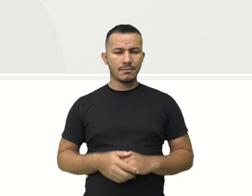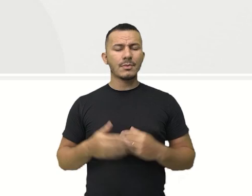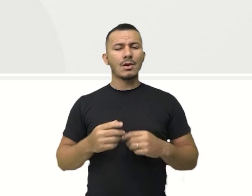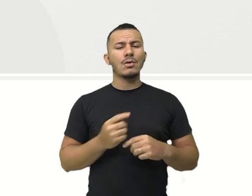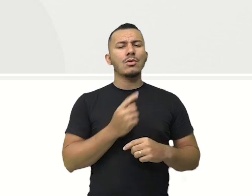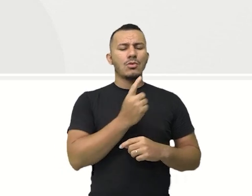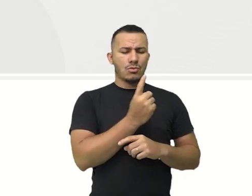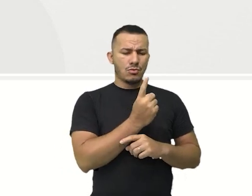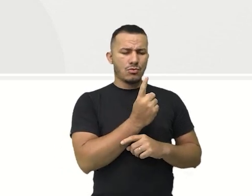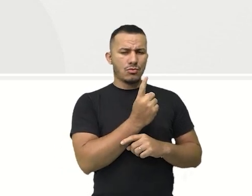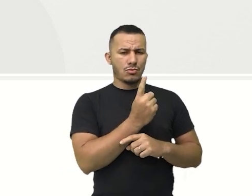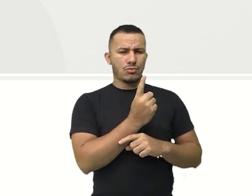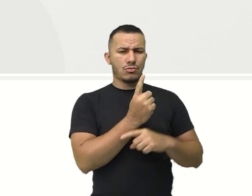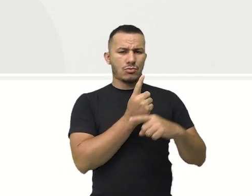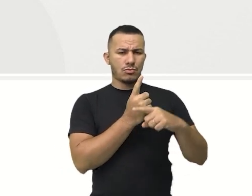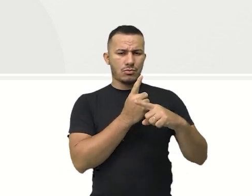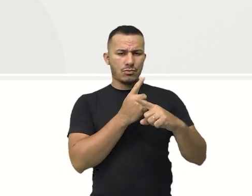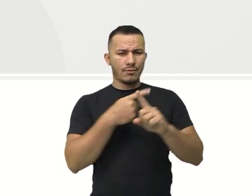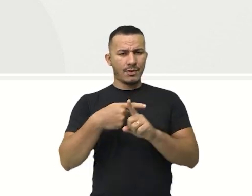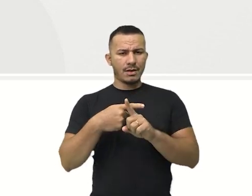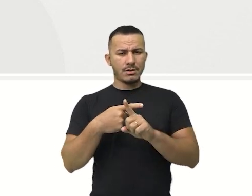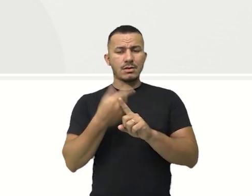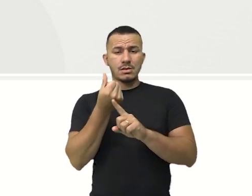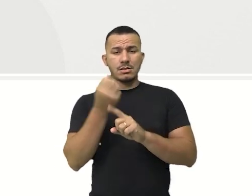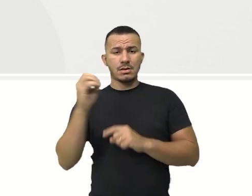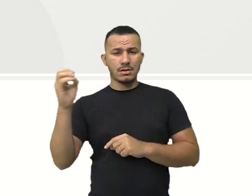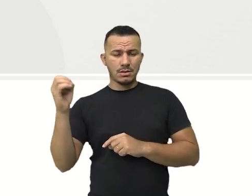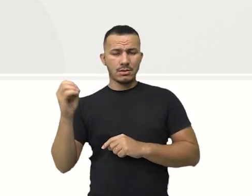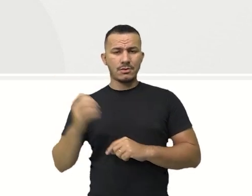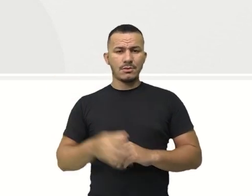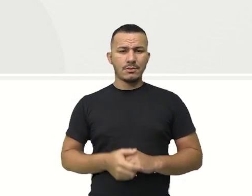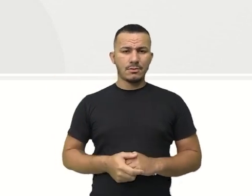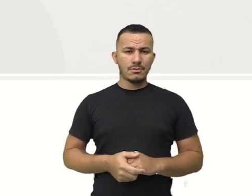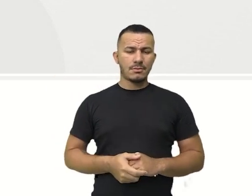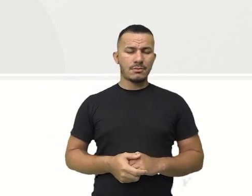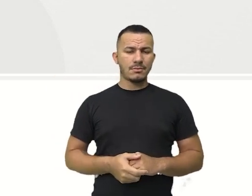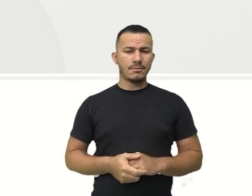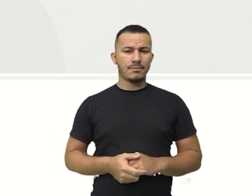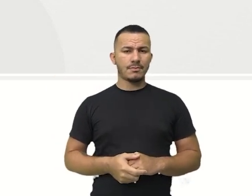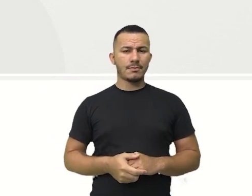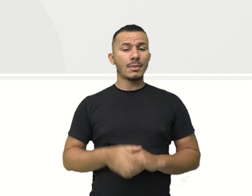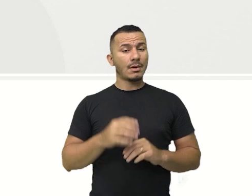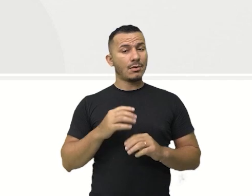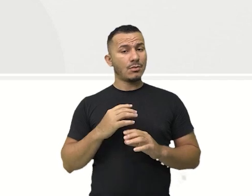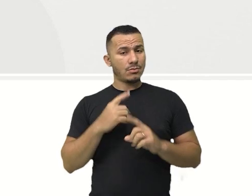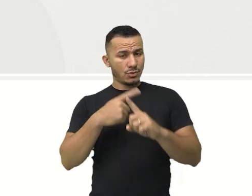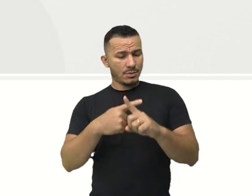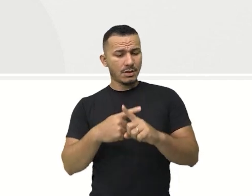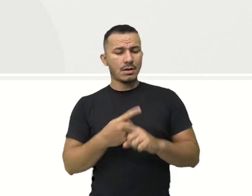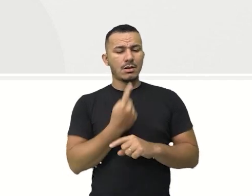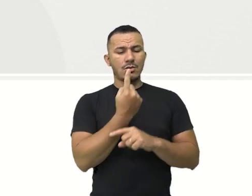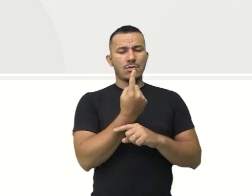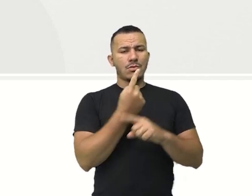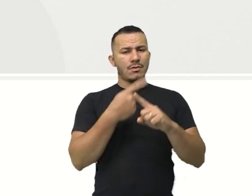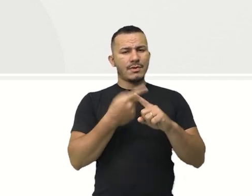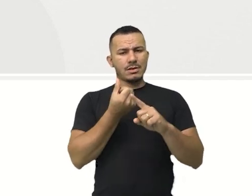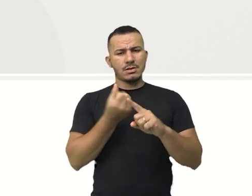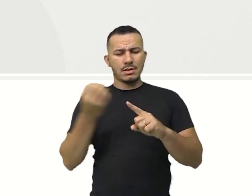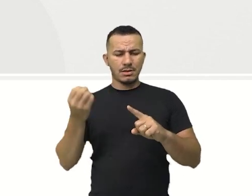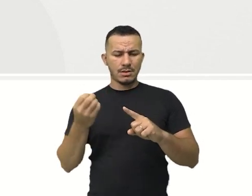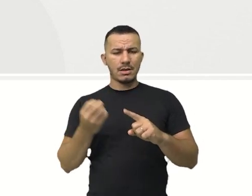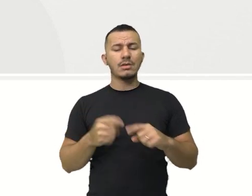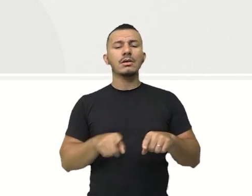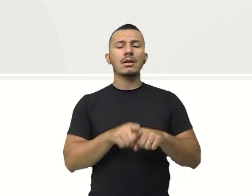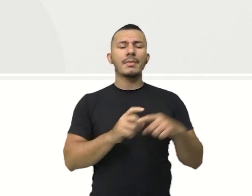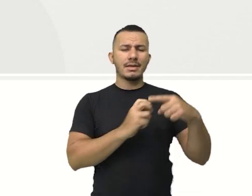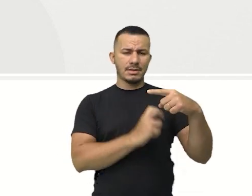o numerador. Deixa eu pegar outro pincel aqui, outra cor. A gente multiplica o numerador e multiplica o